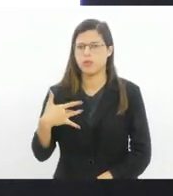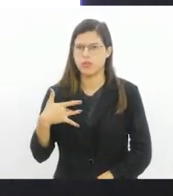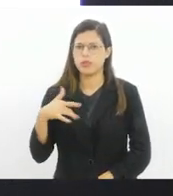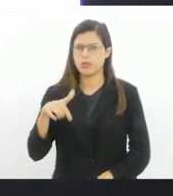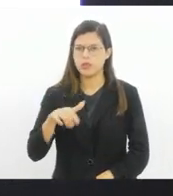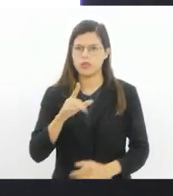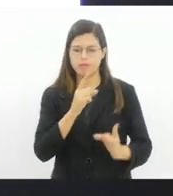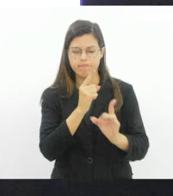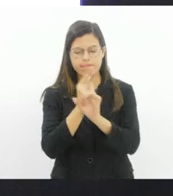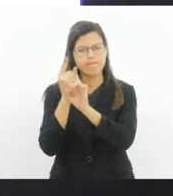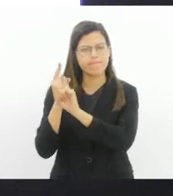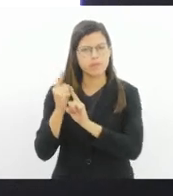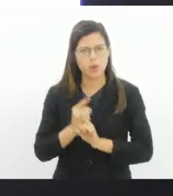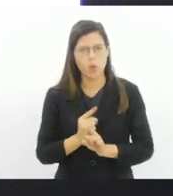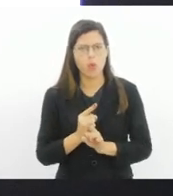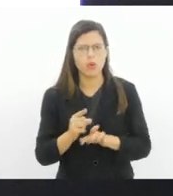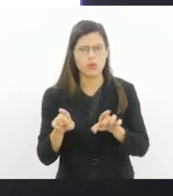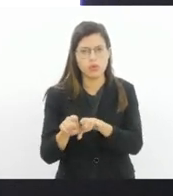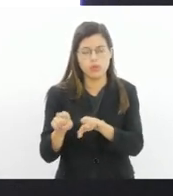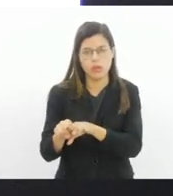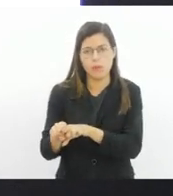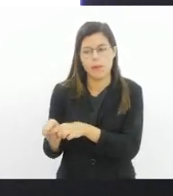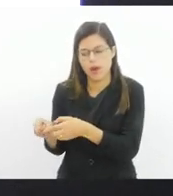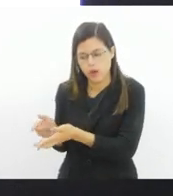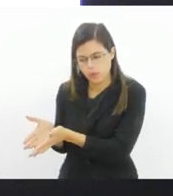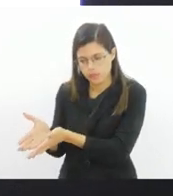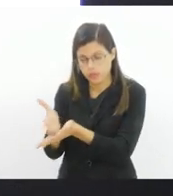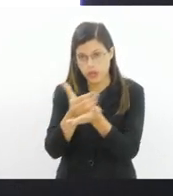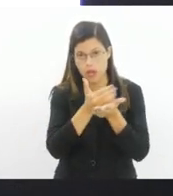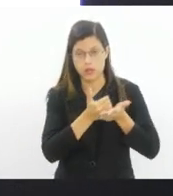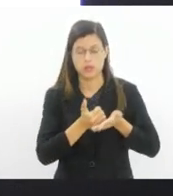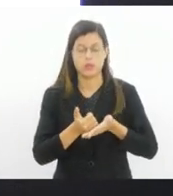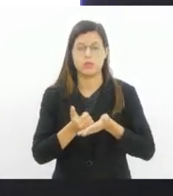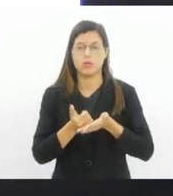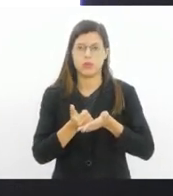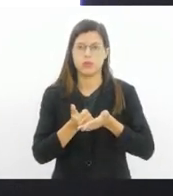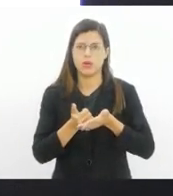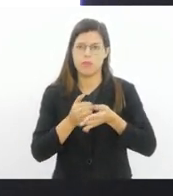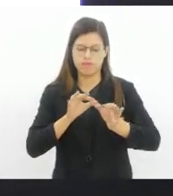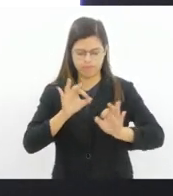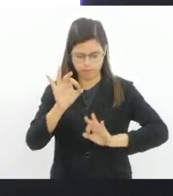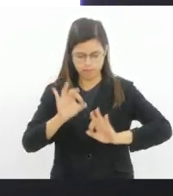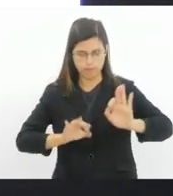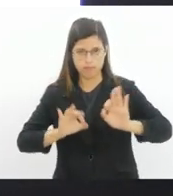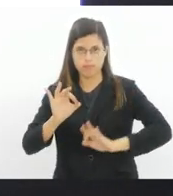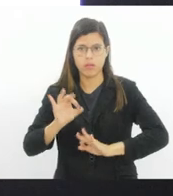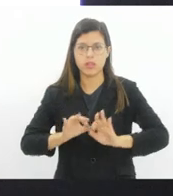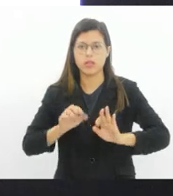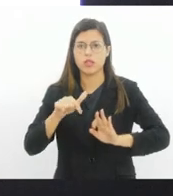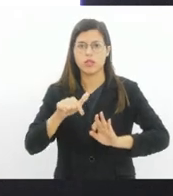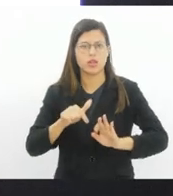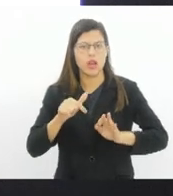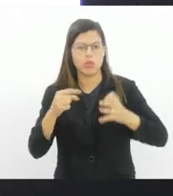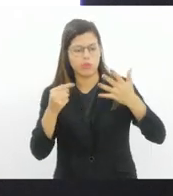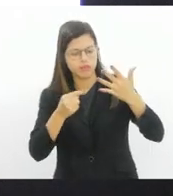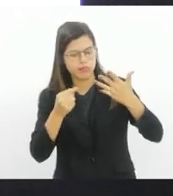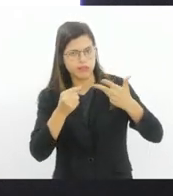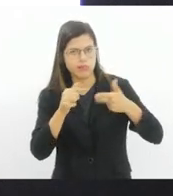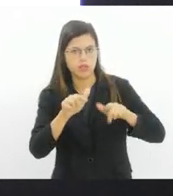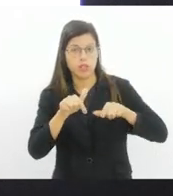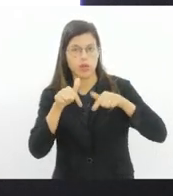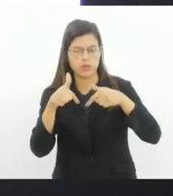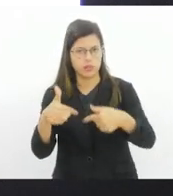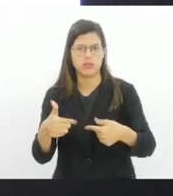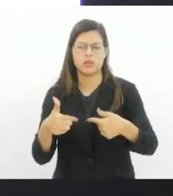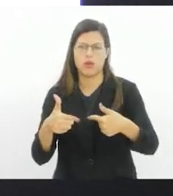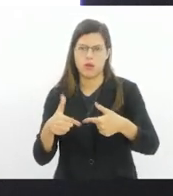desses encontros e a partir também dos dados, tem sido planejadas, enfim, foram definidas uma série de ações